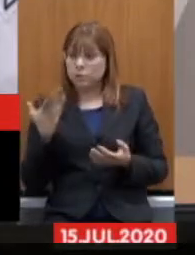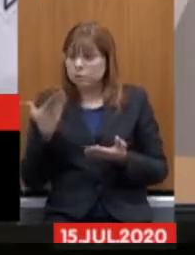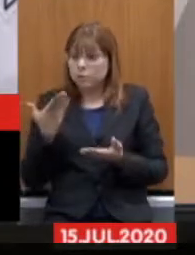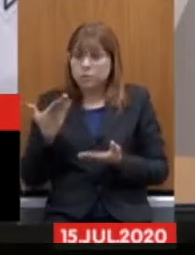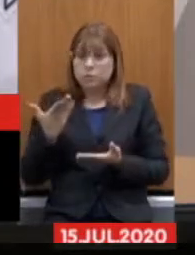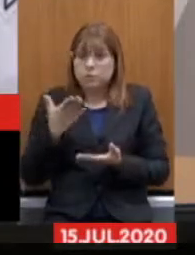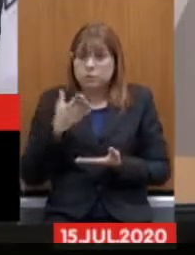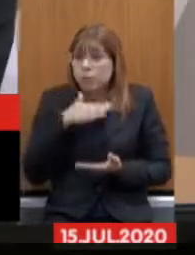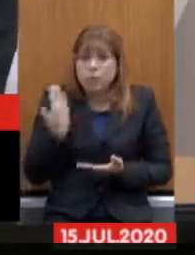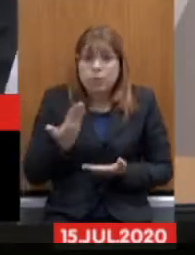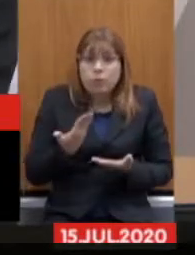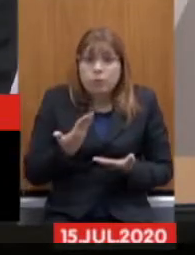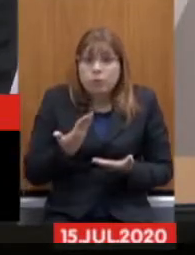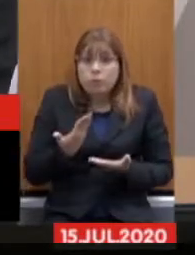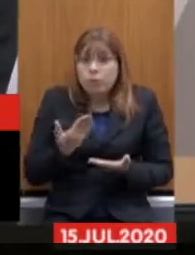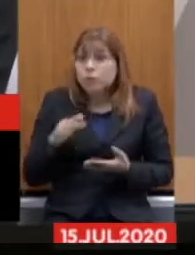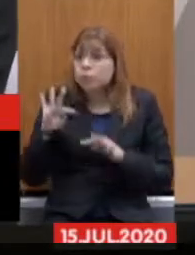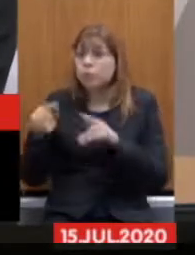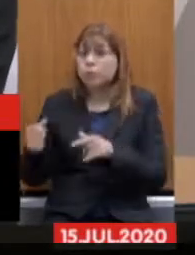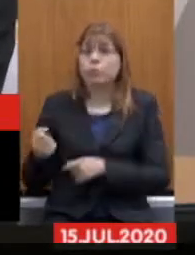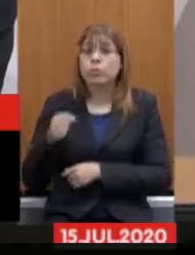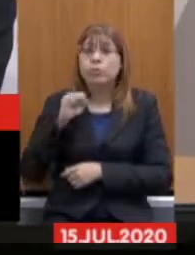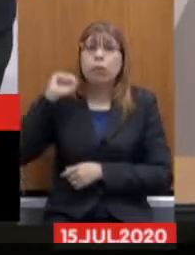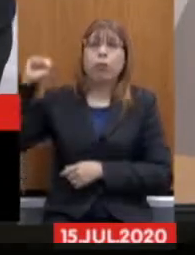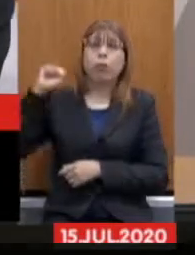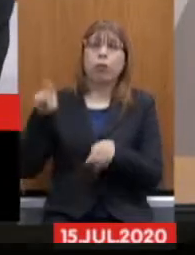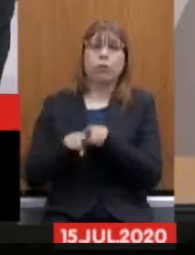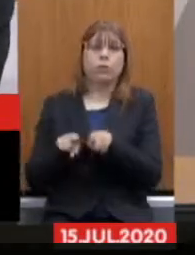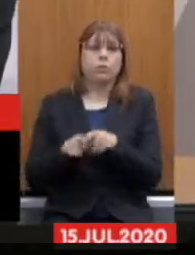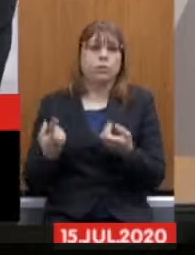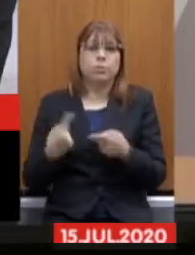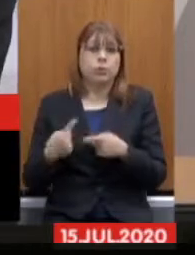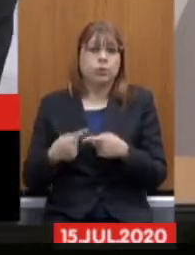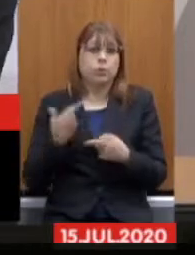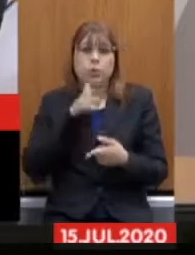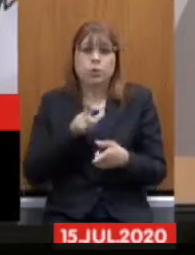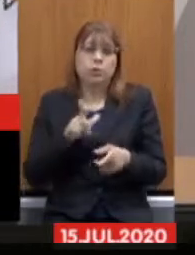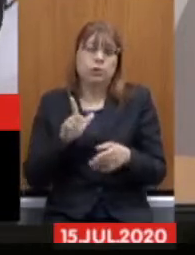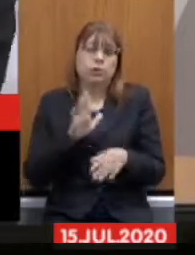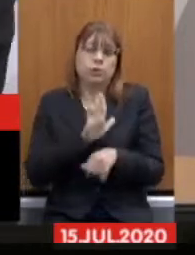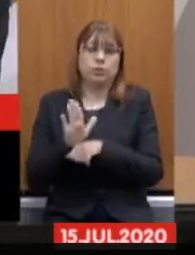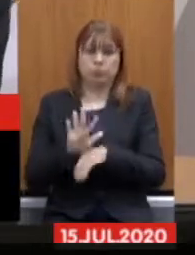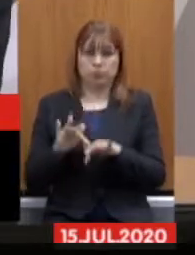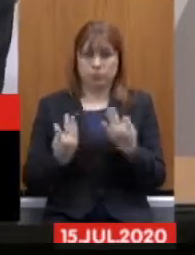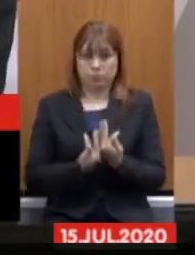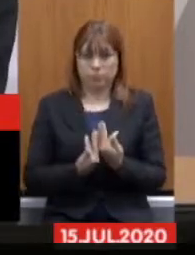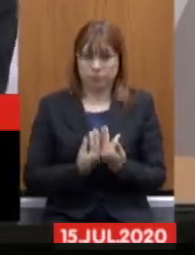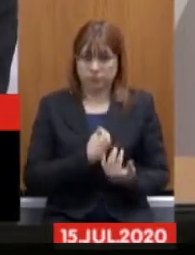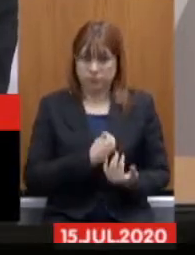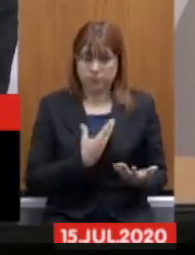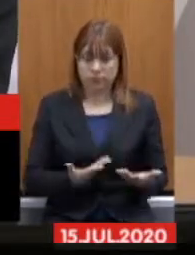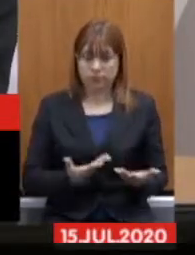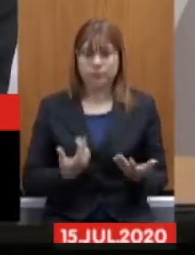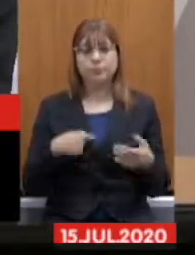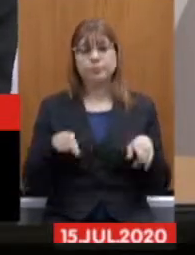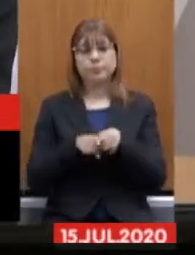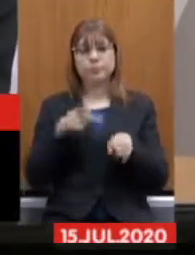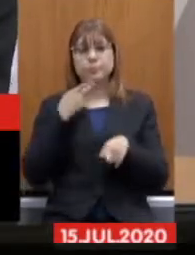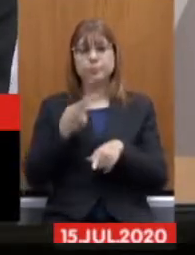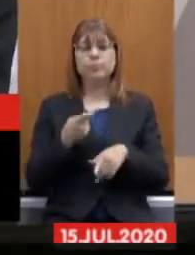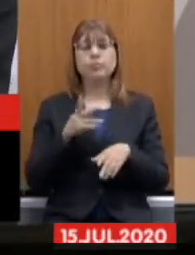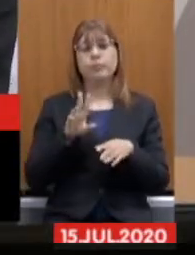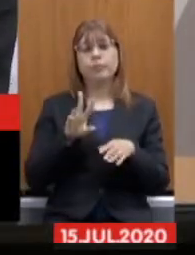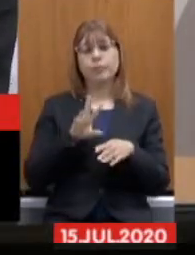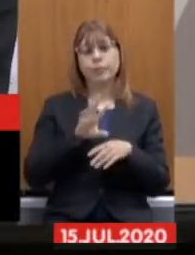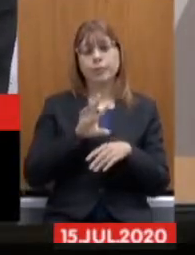e aí suicida todo mundo porque não vai conseguir tomar conta da da família e o que é o time proposto junto com grupo que era falar de regra de